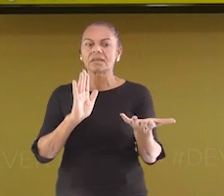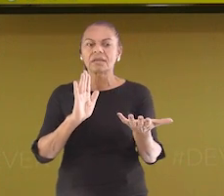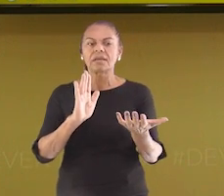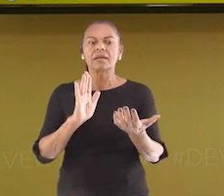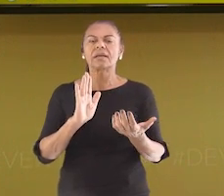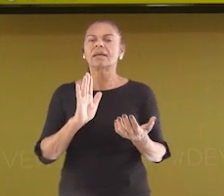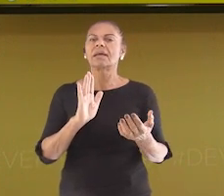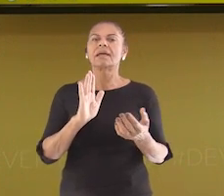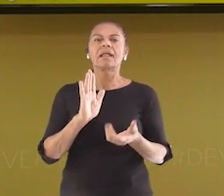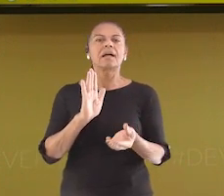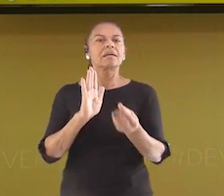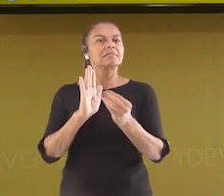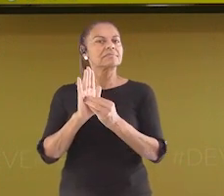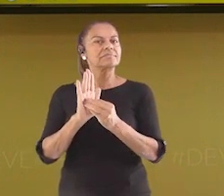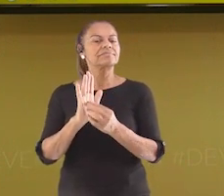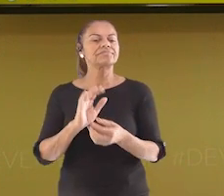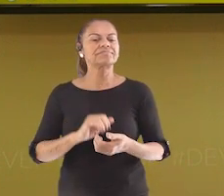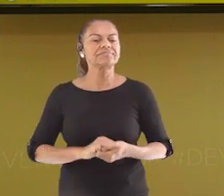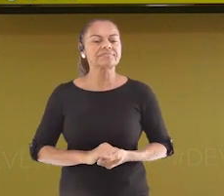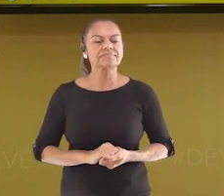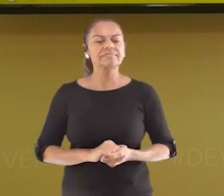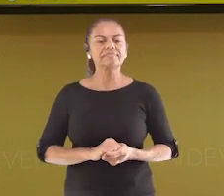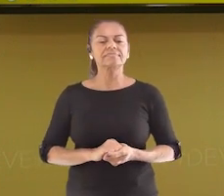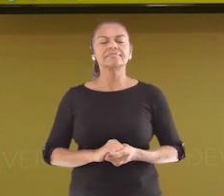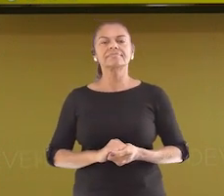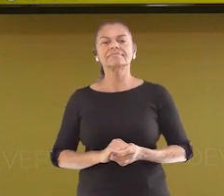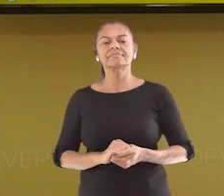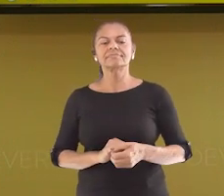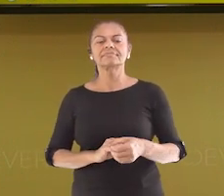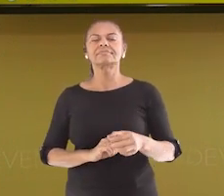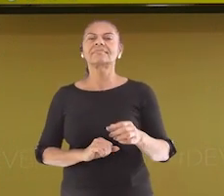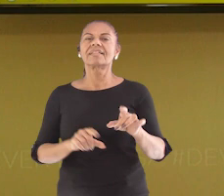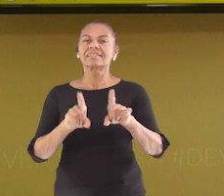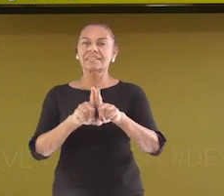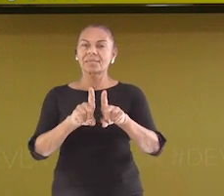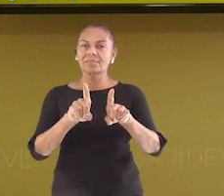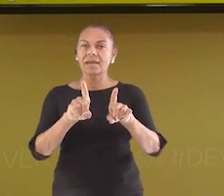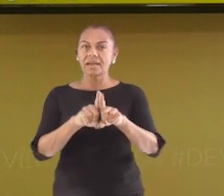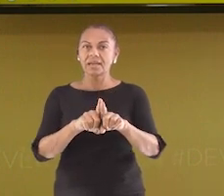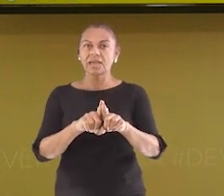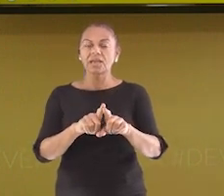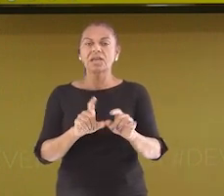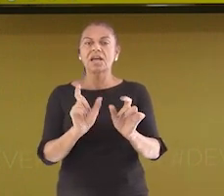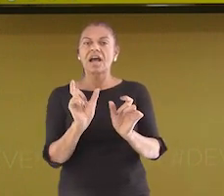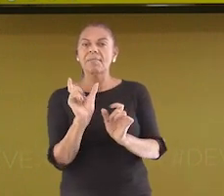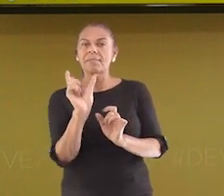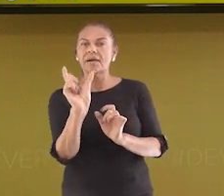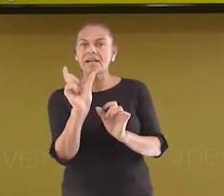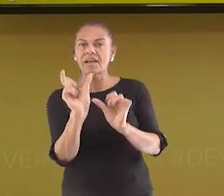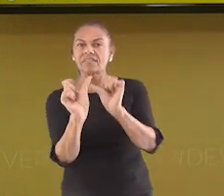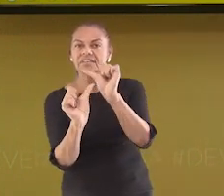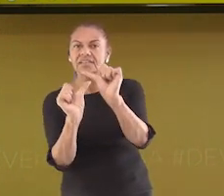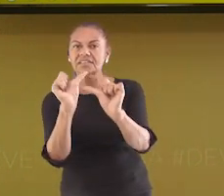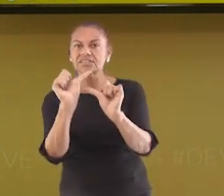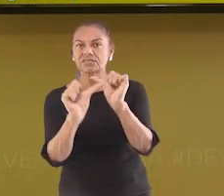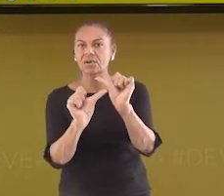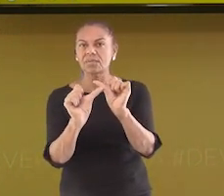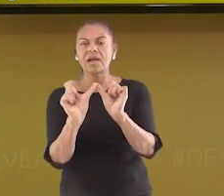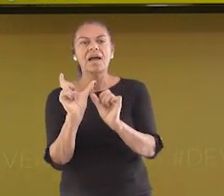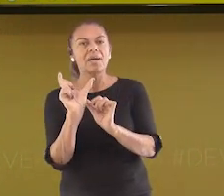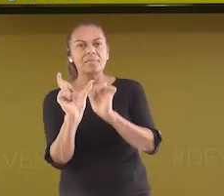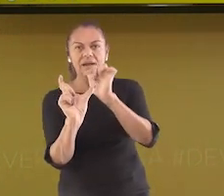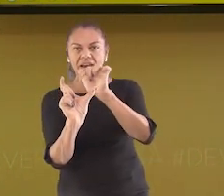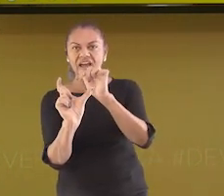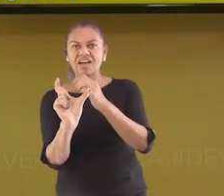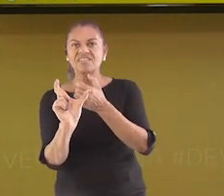o personagem prefere abrasileirar a palavra, transformando em um verbo. Ele pega o input e coloca os